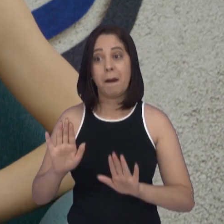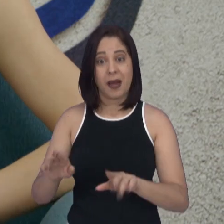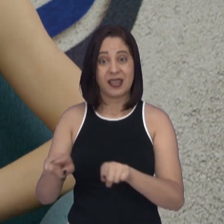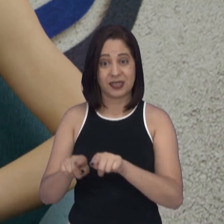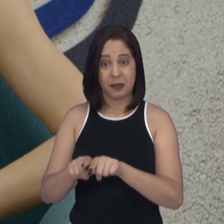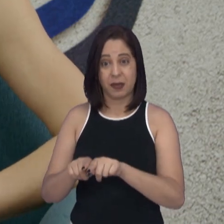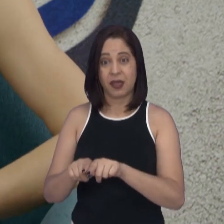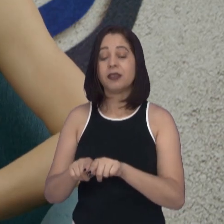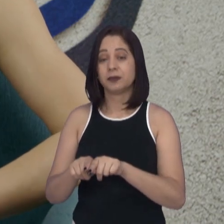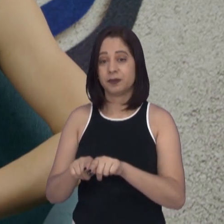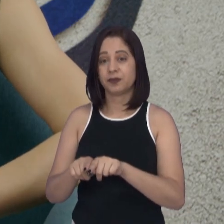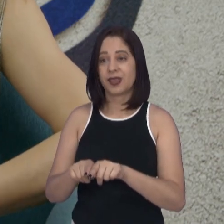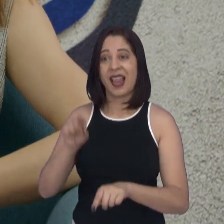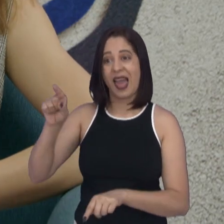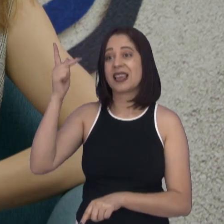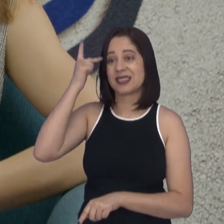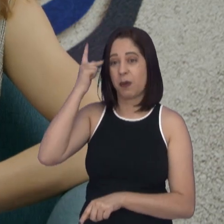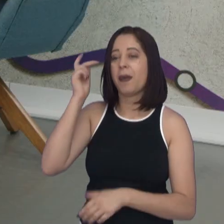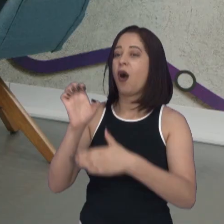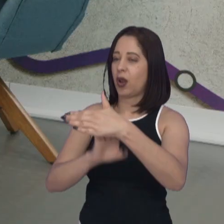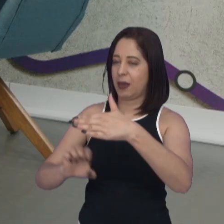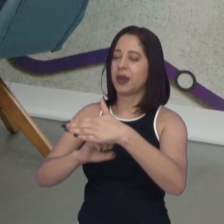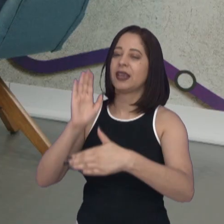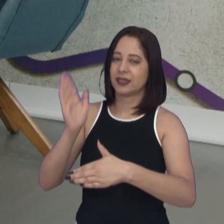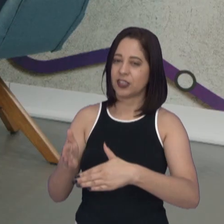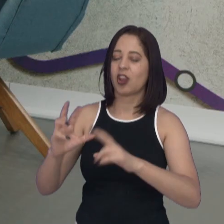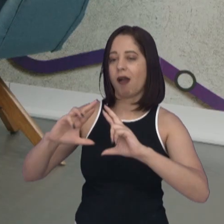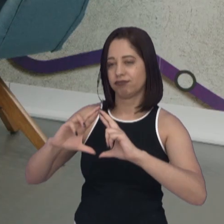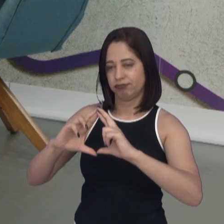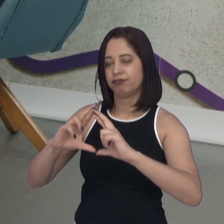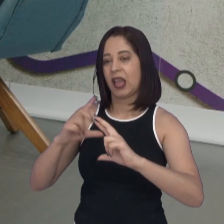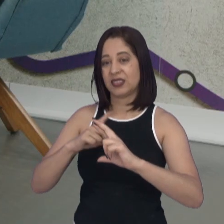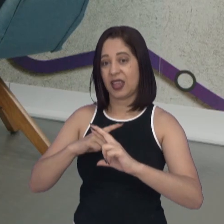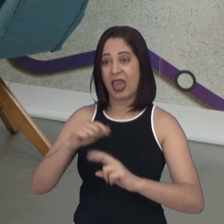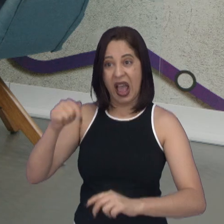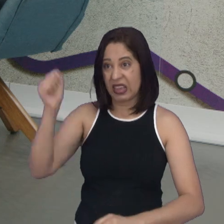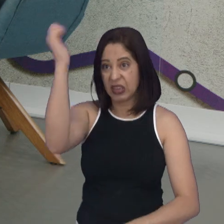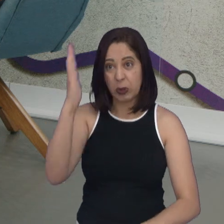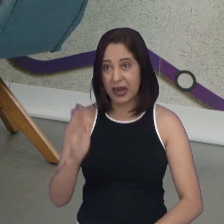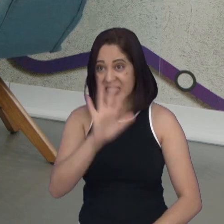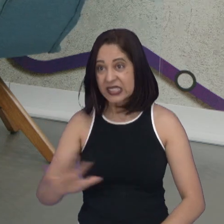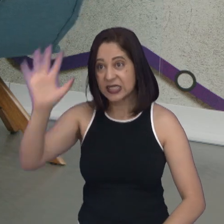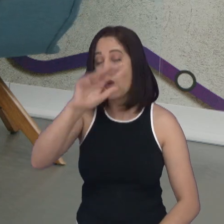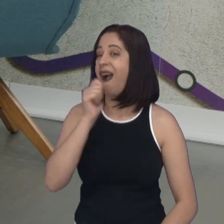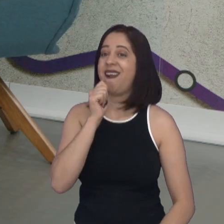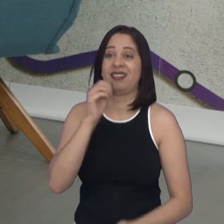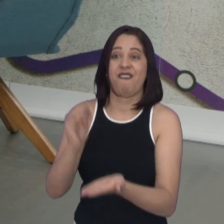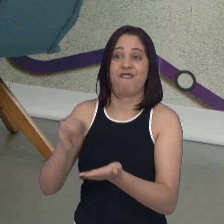que isso já acontece, porém só em São Paulo. Olha entendeu? Só. Então imagina todo o resto do Brasil sem saber como descarta uma Havaiana, né? É